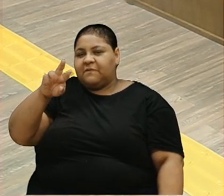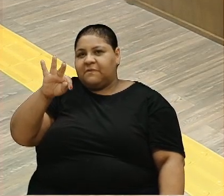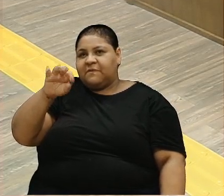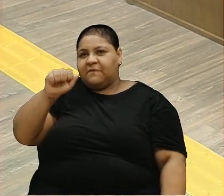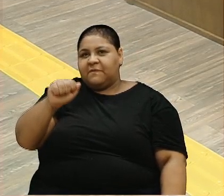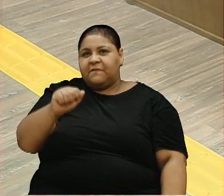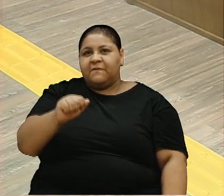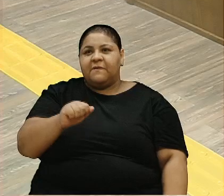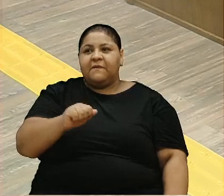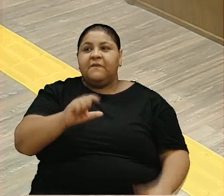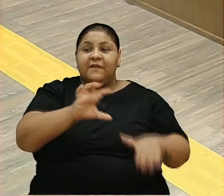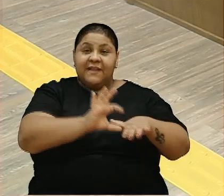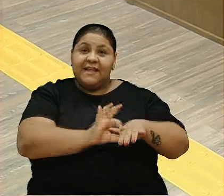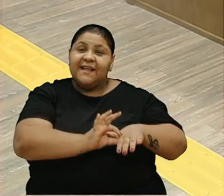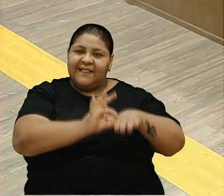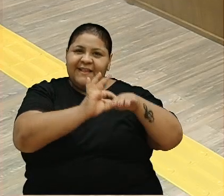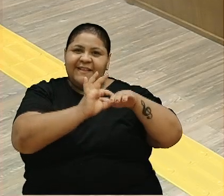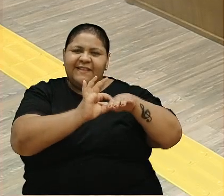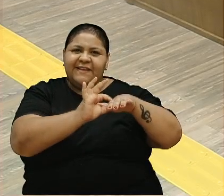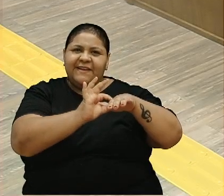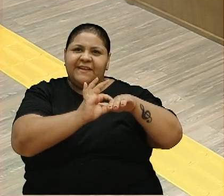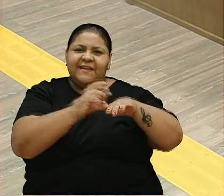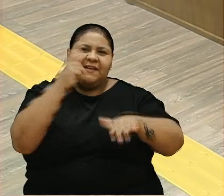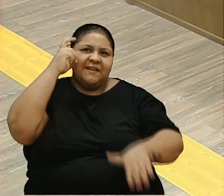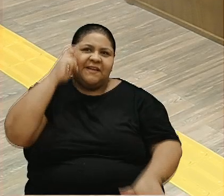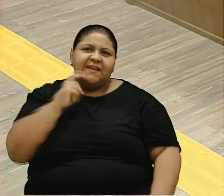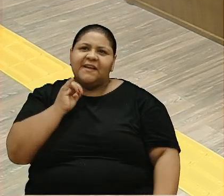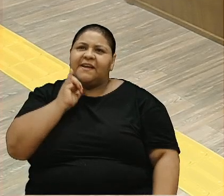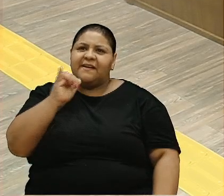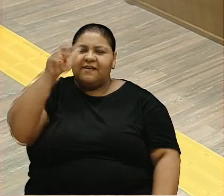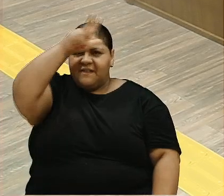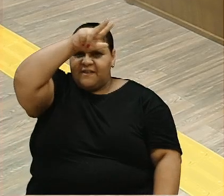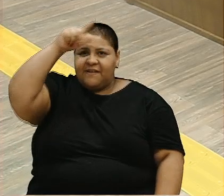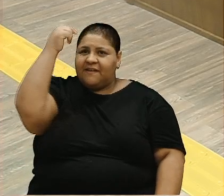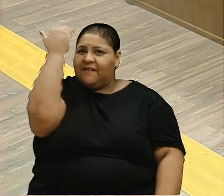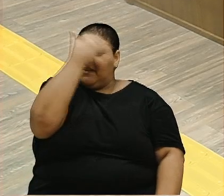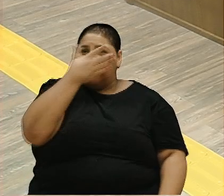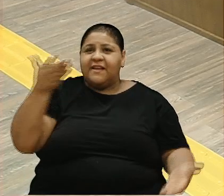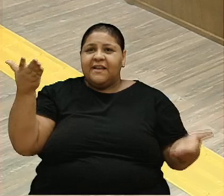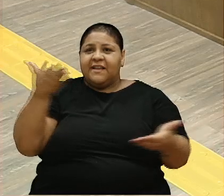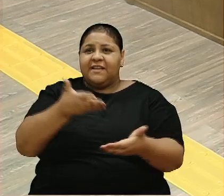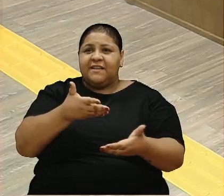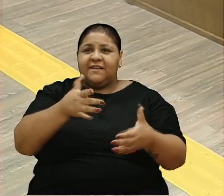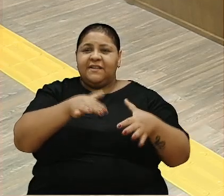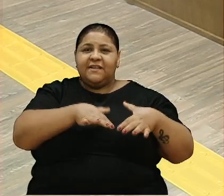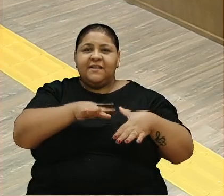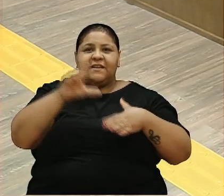que a Marta já foi minha candidata a diretora do imigrante da gestão de